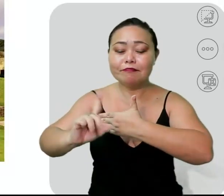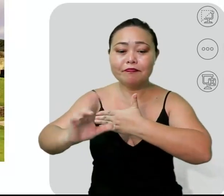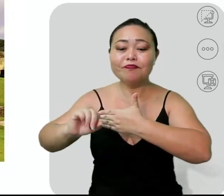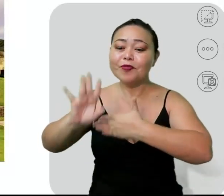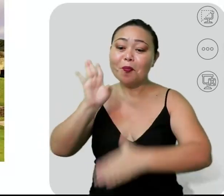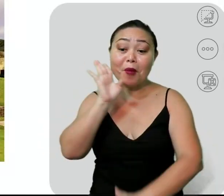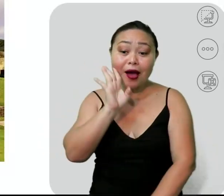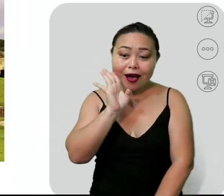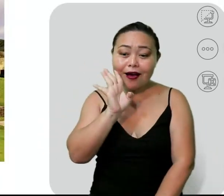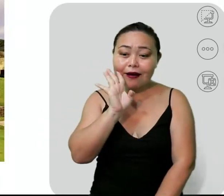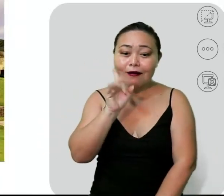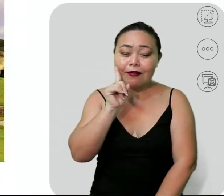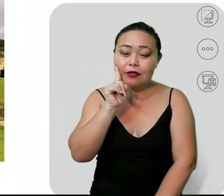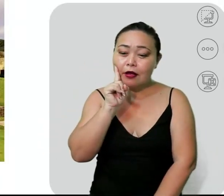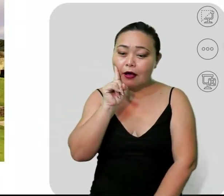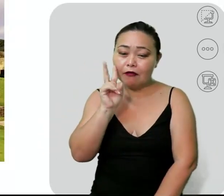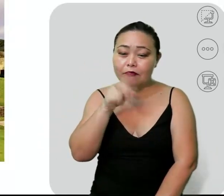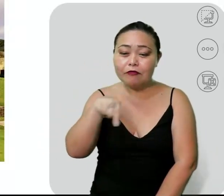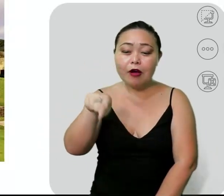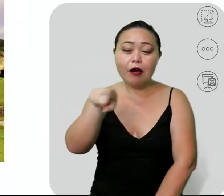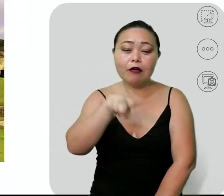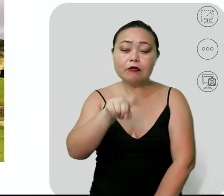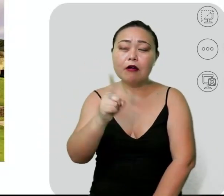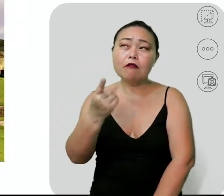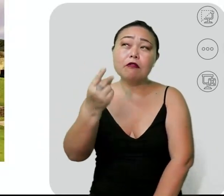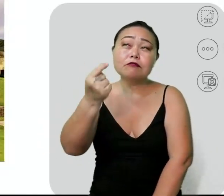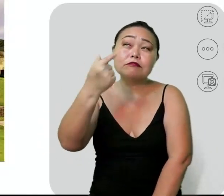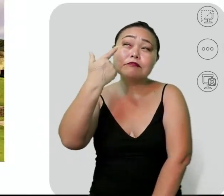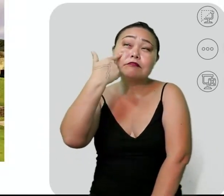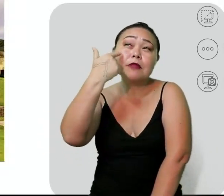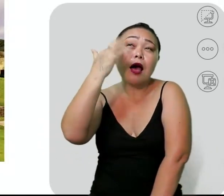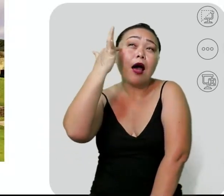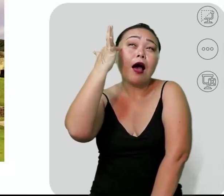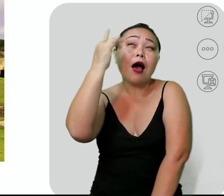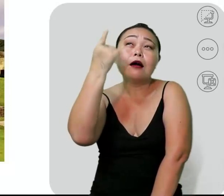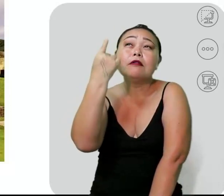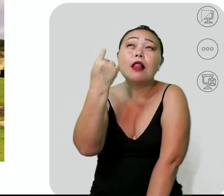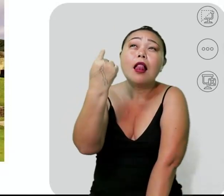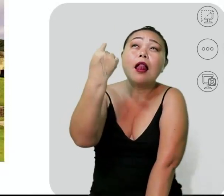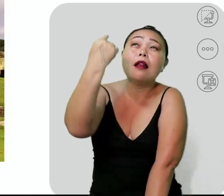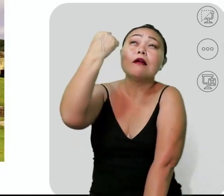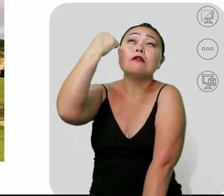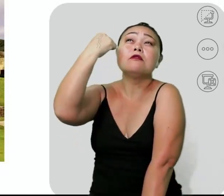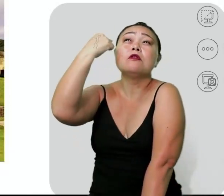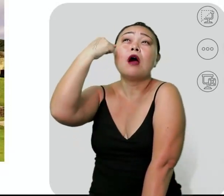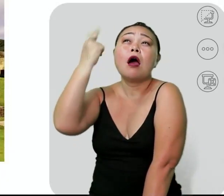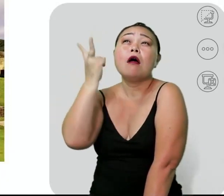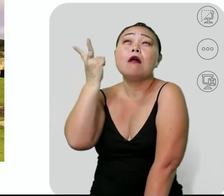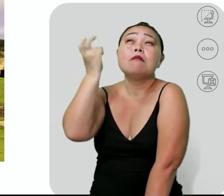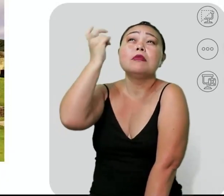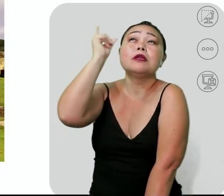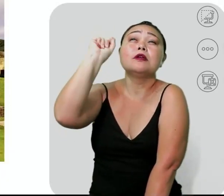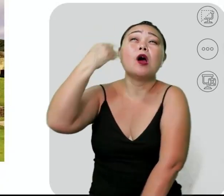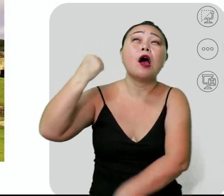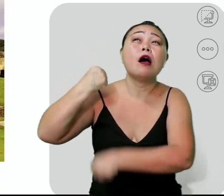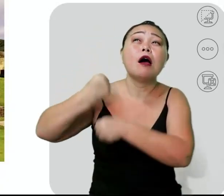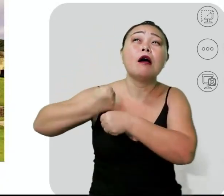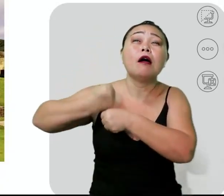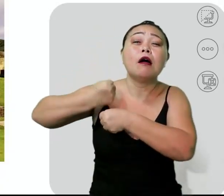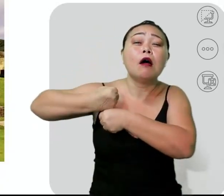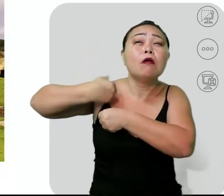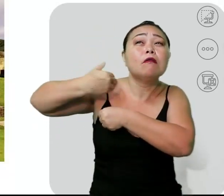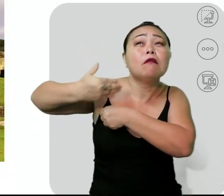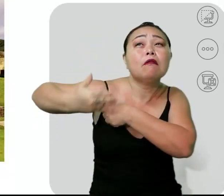é bacana vocês voltar no tempo e perceber que as construções ainda resistem